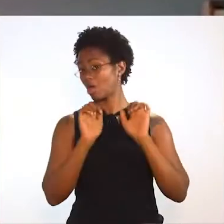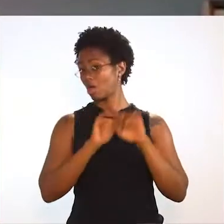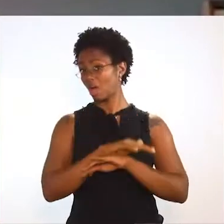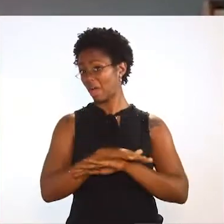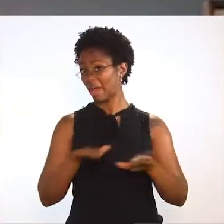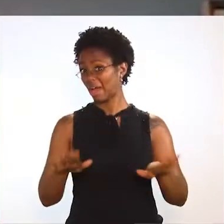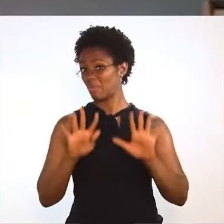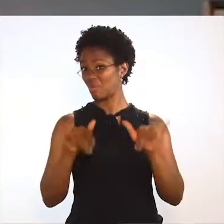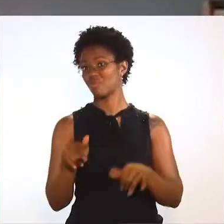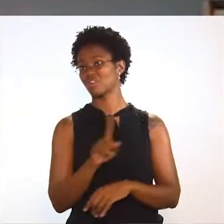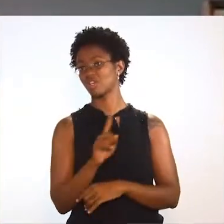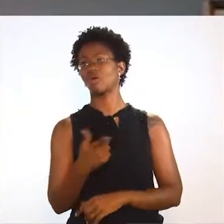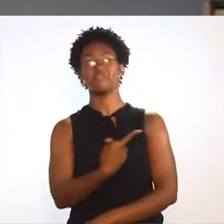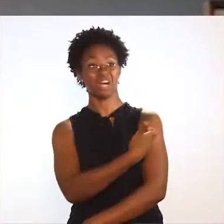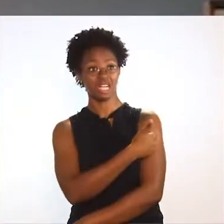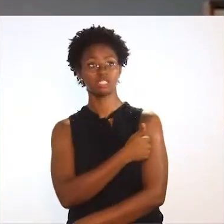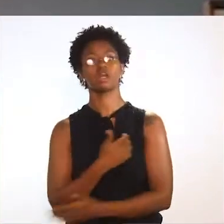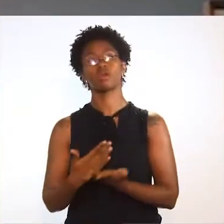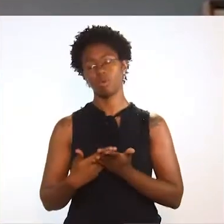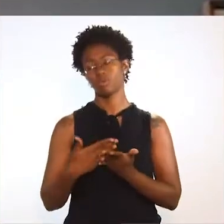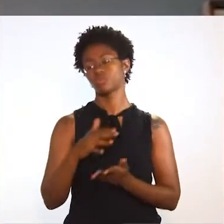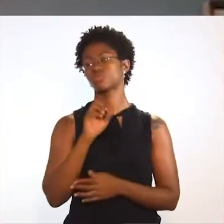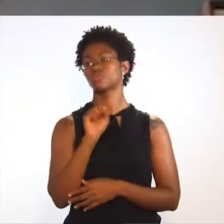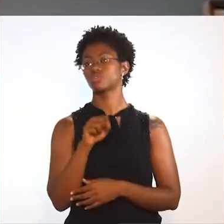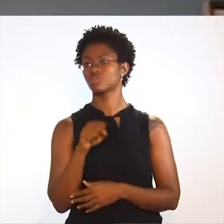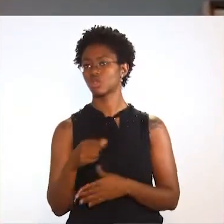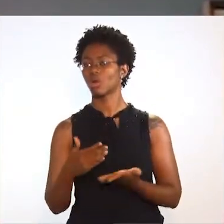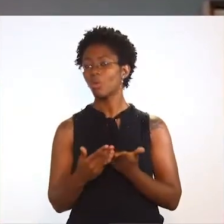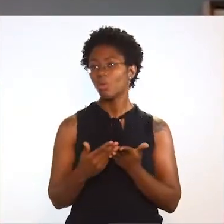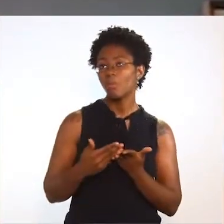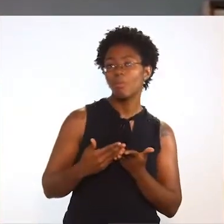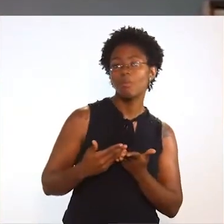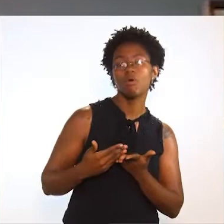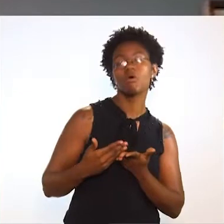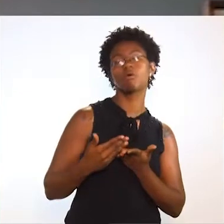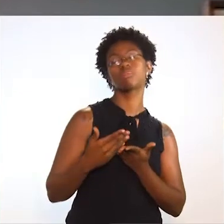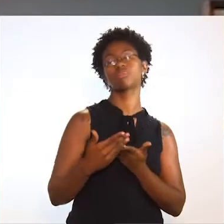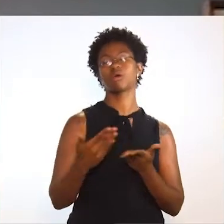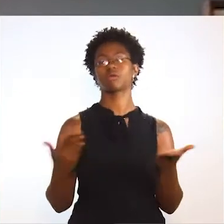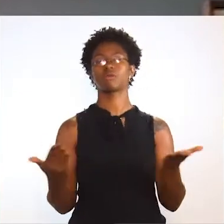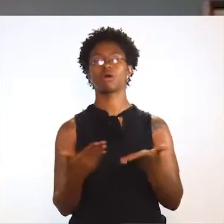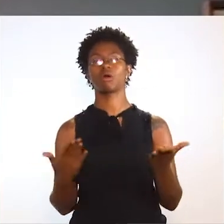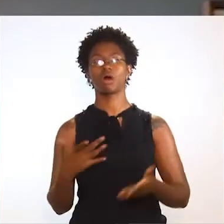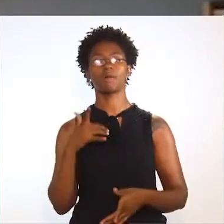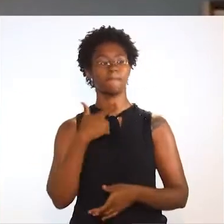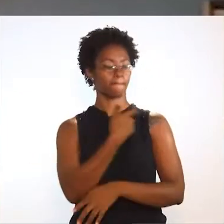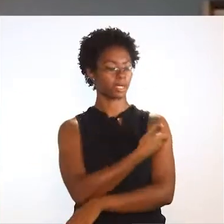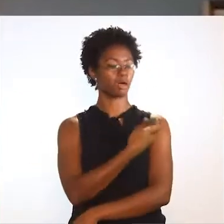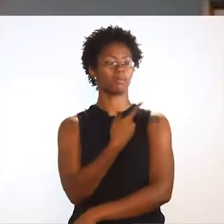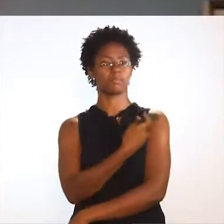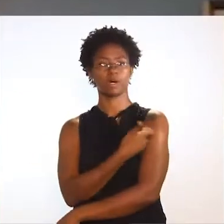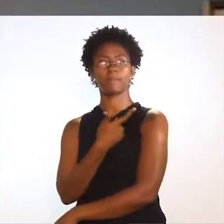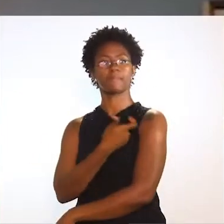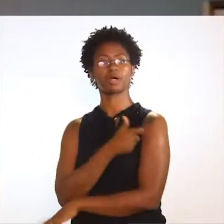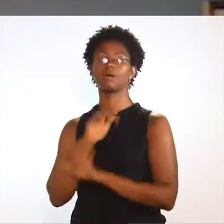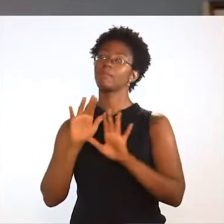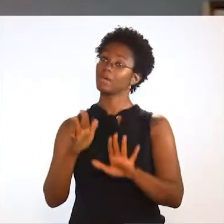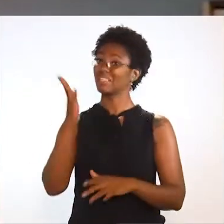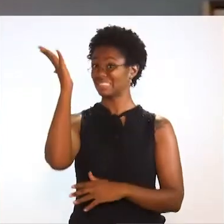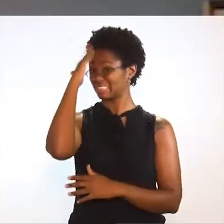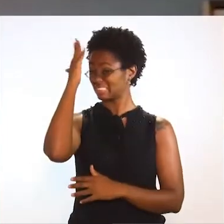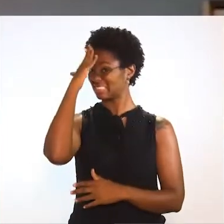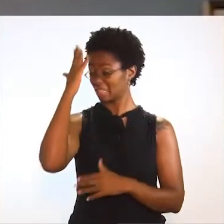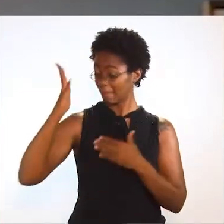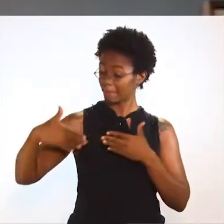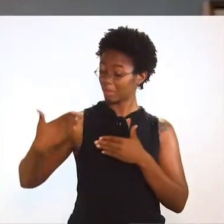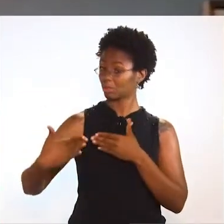gente sabe que, assim, a vacina está aí, as pessoas estão começando, né, a serem vacinadas, mas a gente sabe que